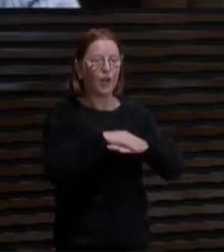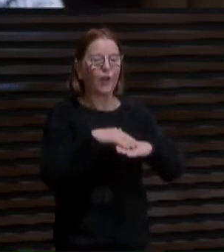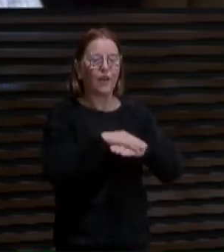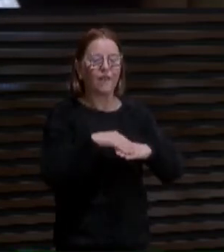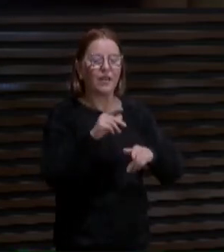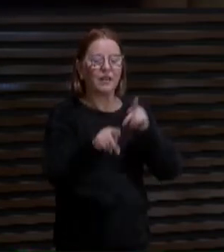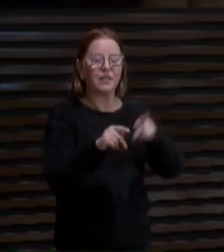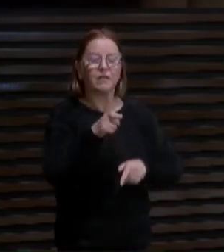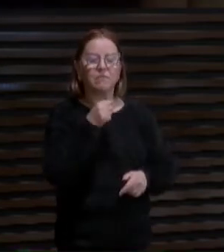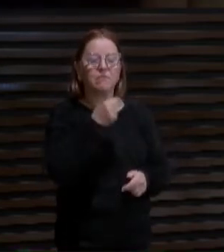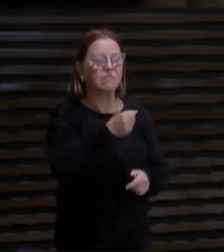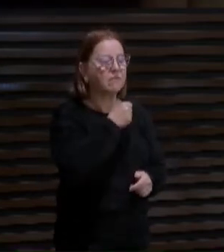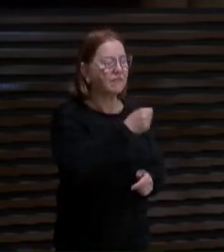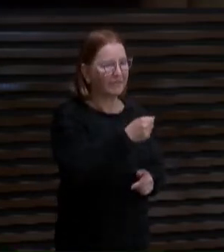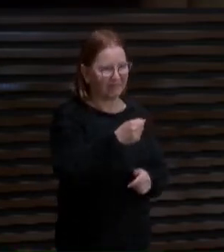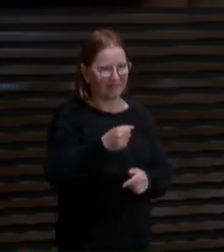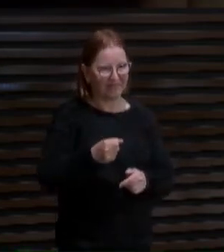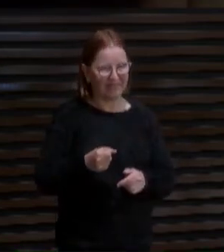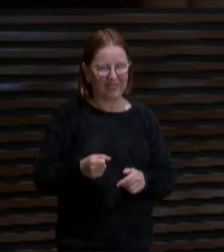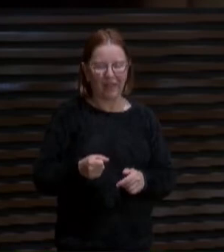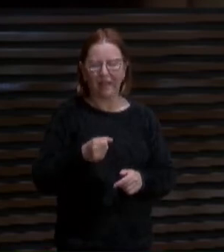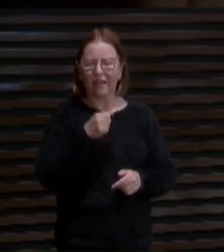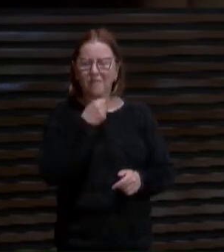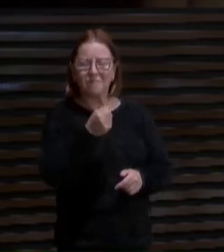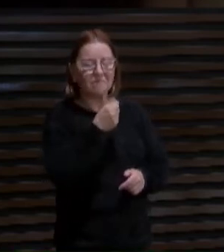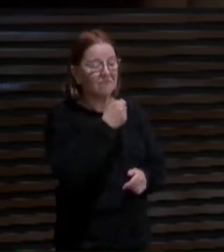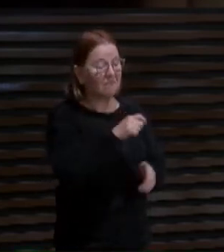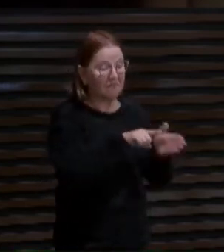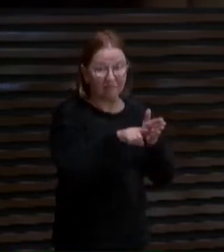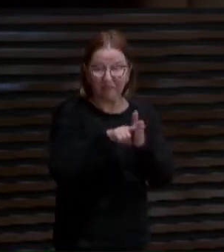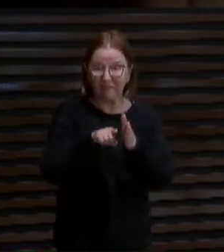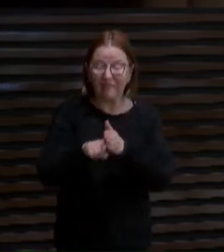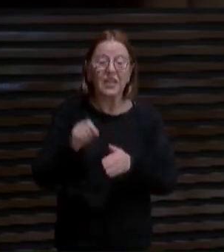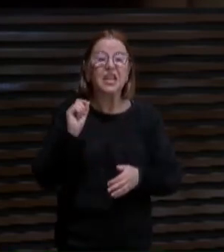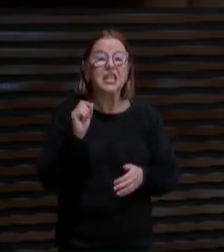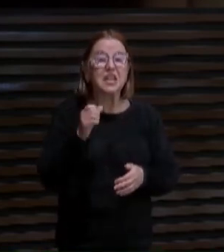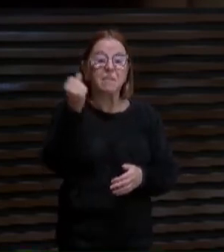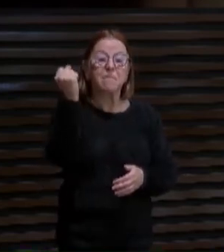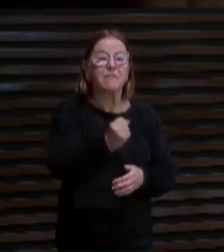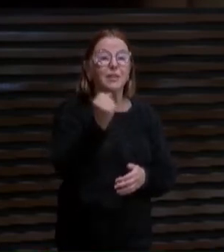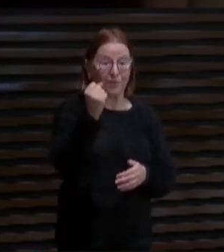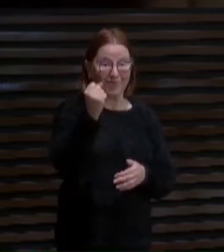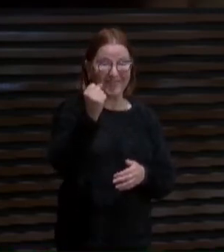ali e foi feito uma investigação para tentar descobrir Quem assassinou